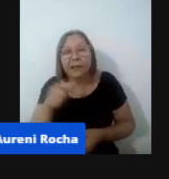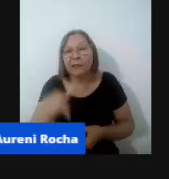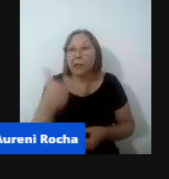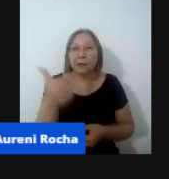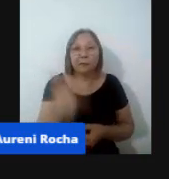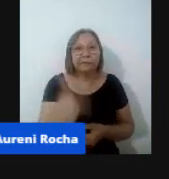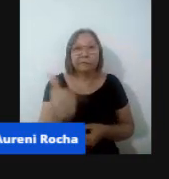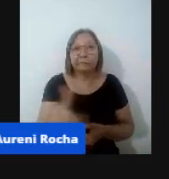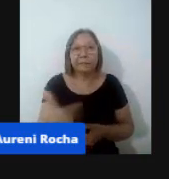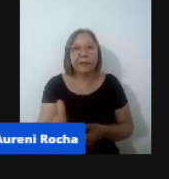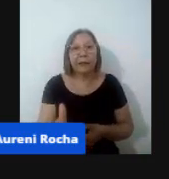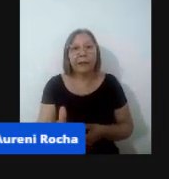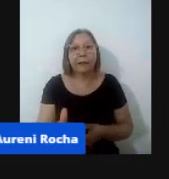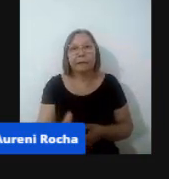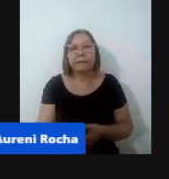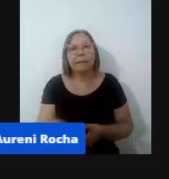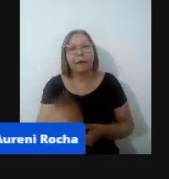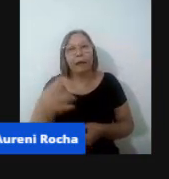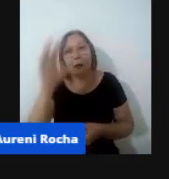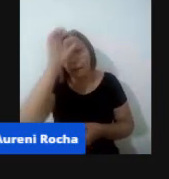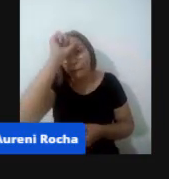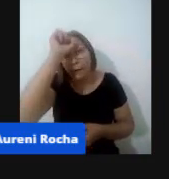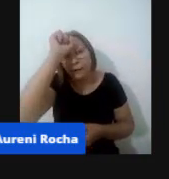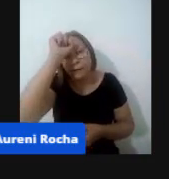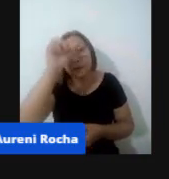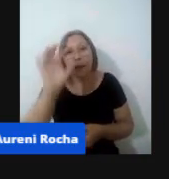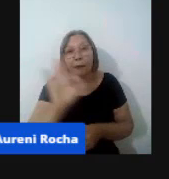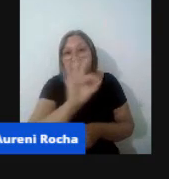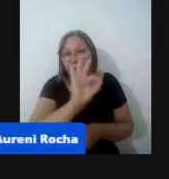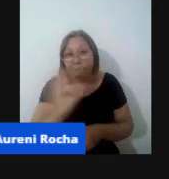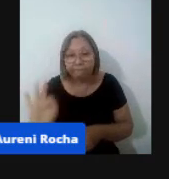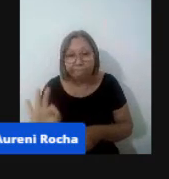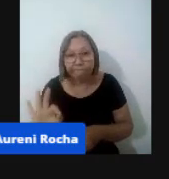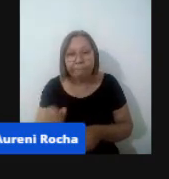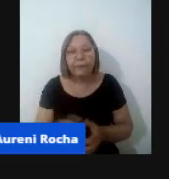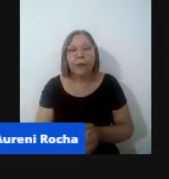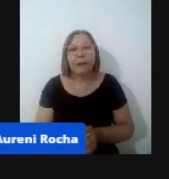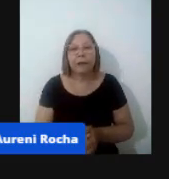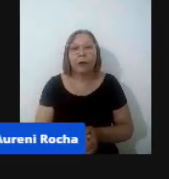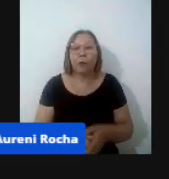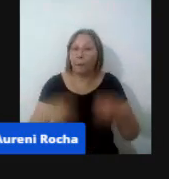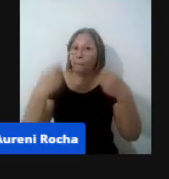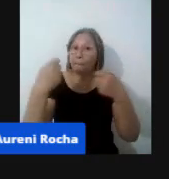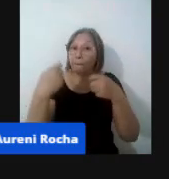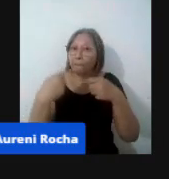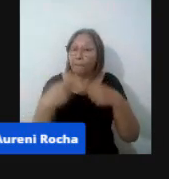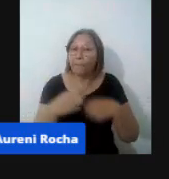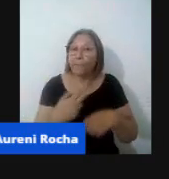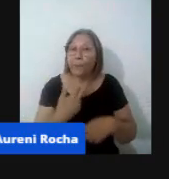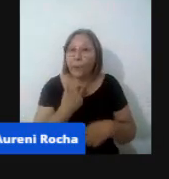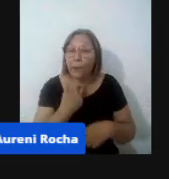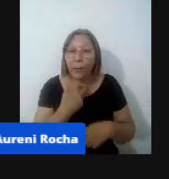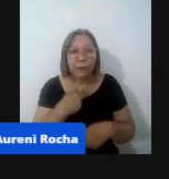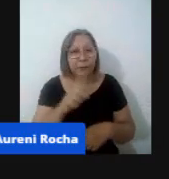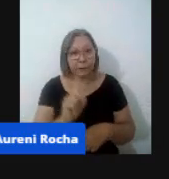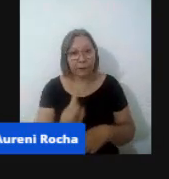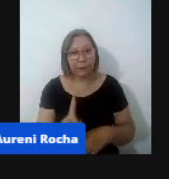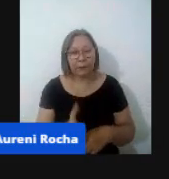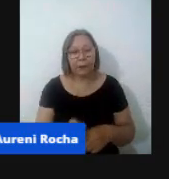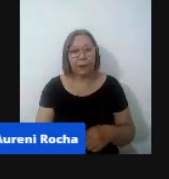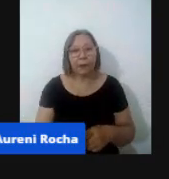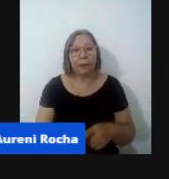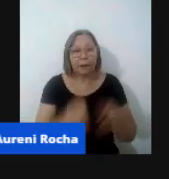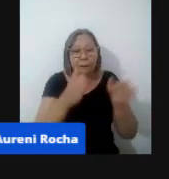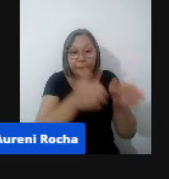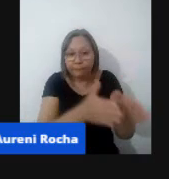criando lacunas no seu desenvolvimento e deixando de proporcionar para essa criança um processo de ensino